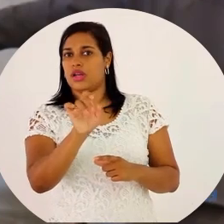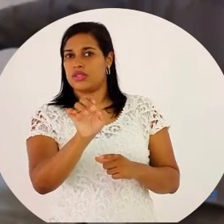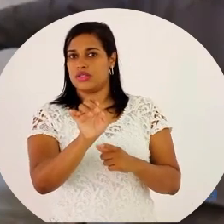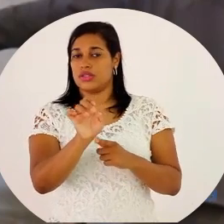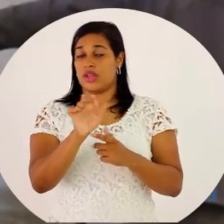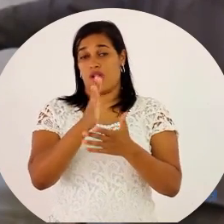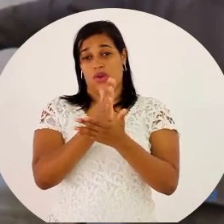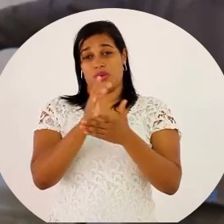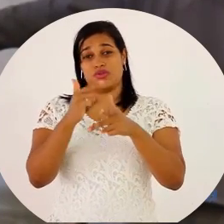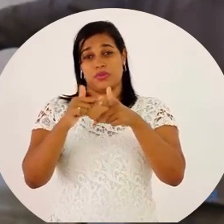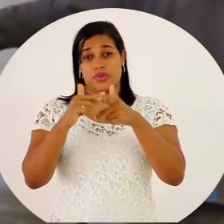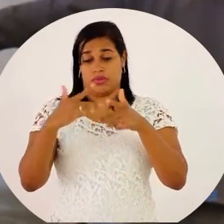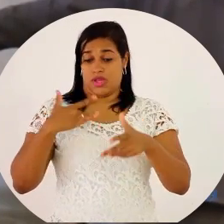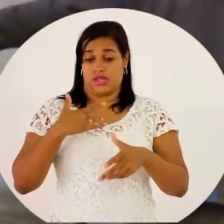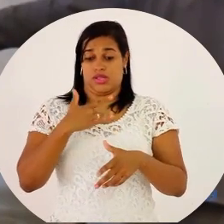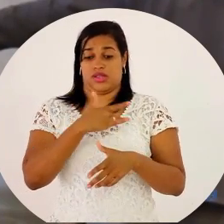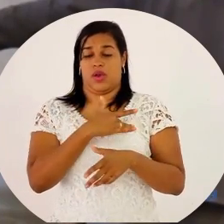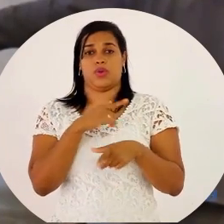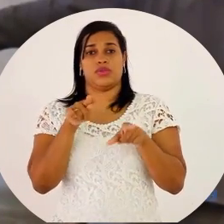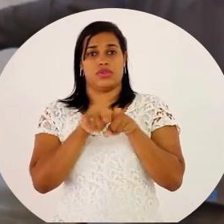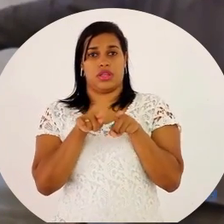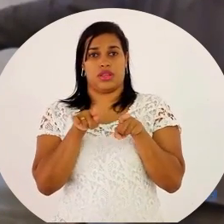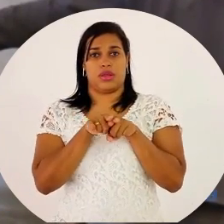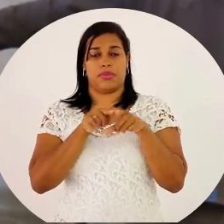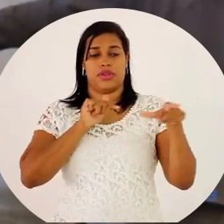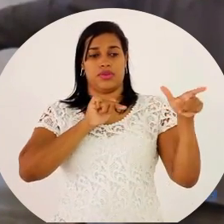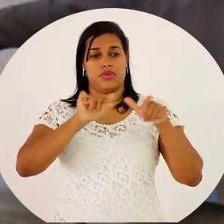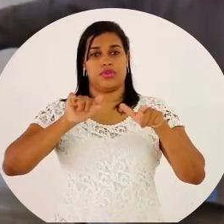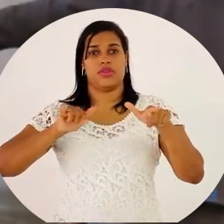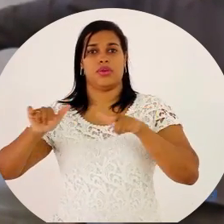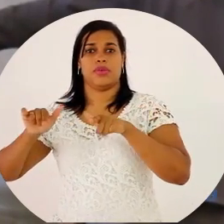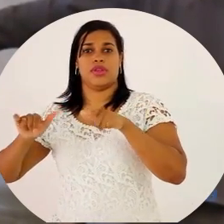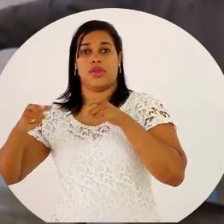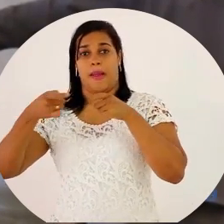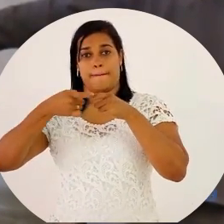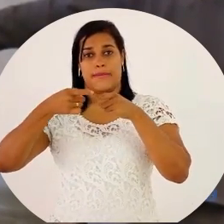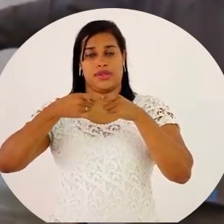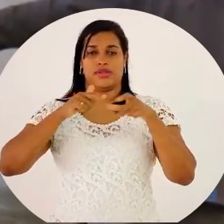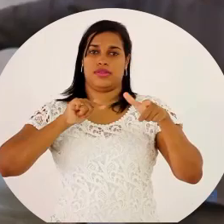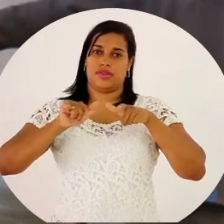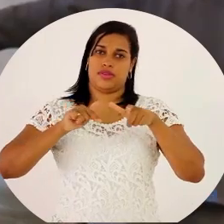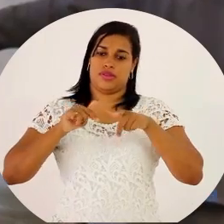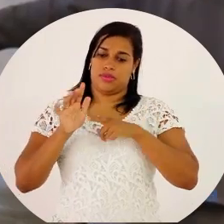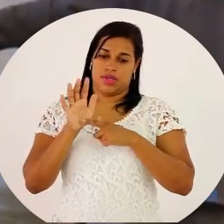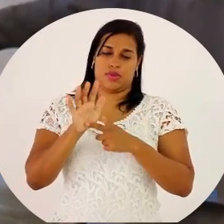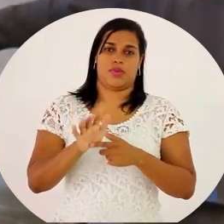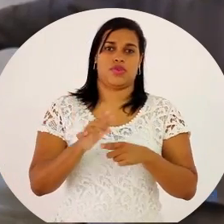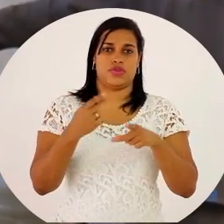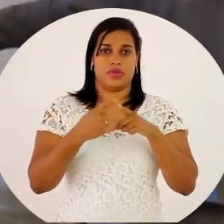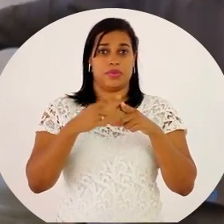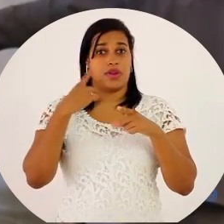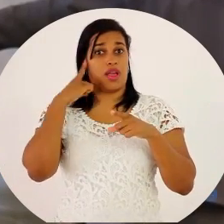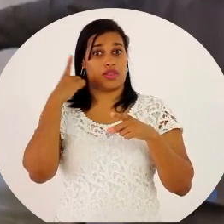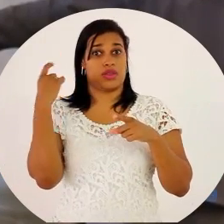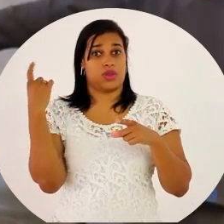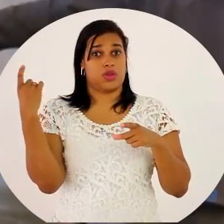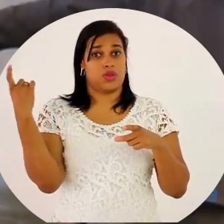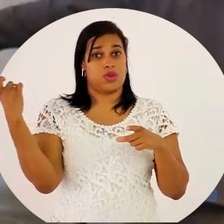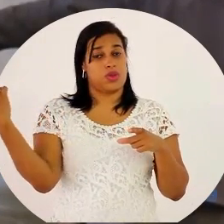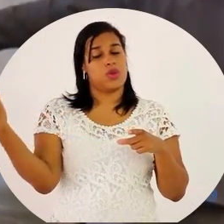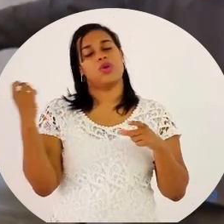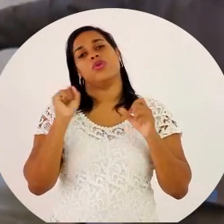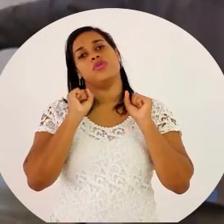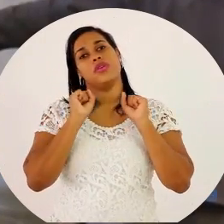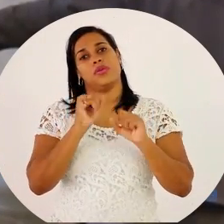à saúde do trabalhador. Quem vai nos informar isso é a medicina do trabalho. Por exemplo, por causa do ruído, ele pode ter